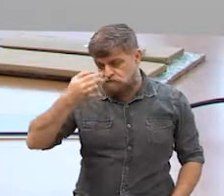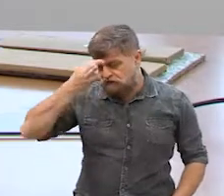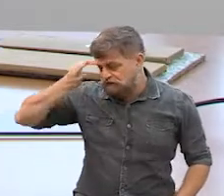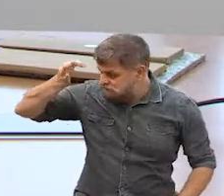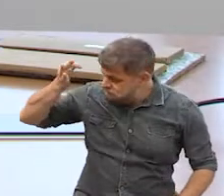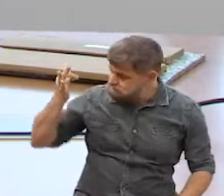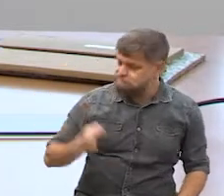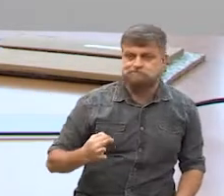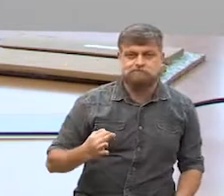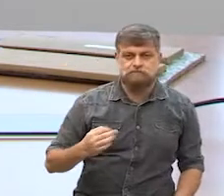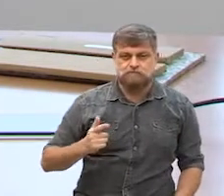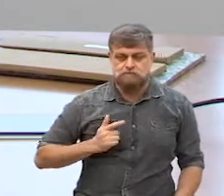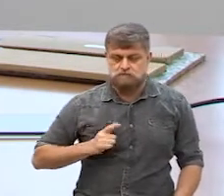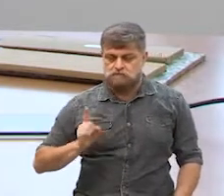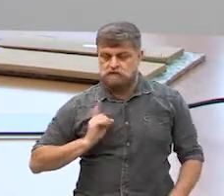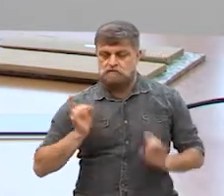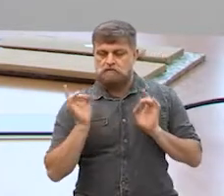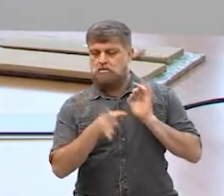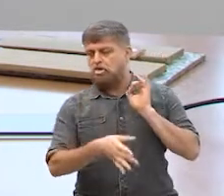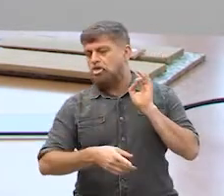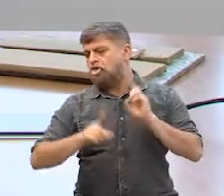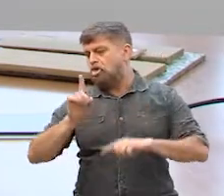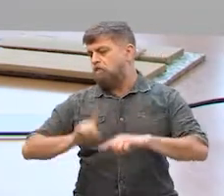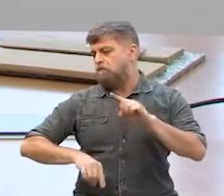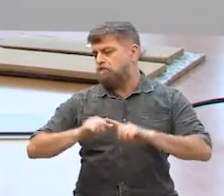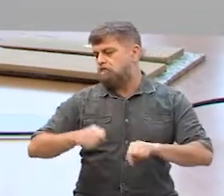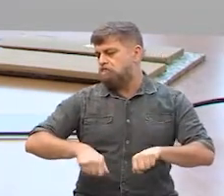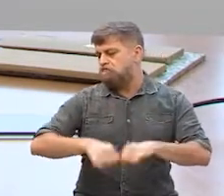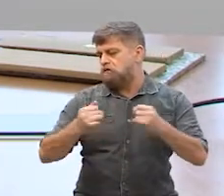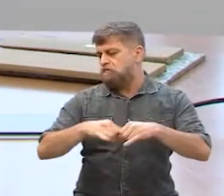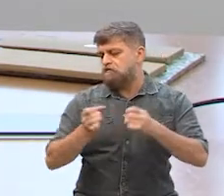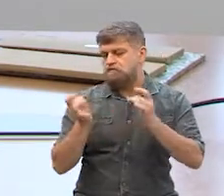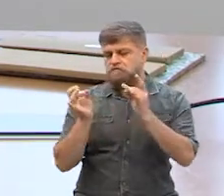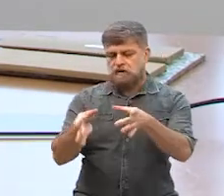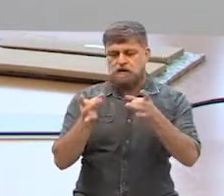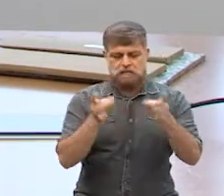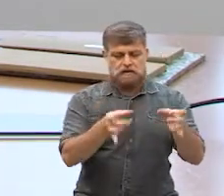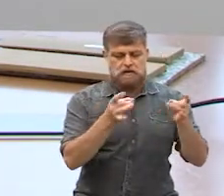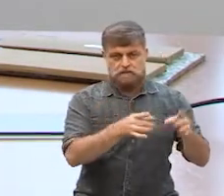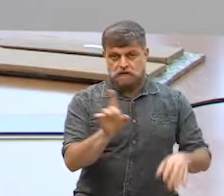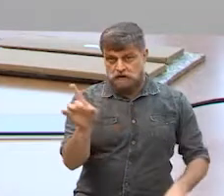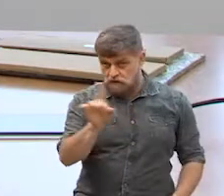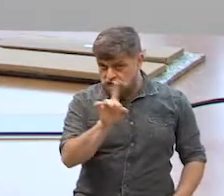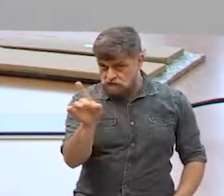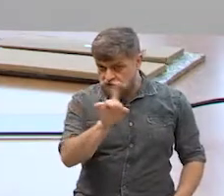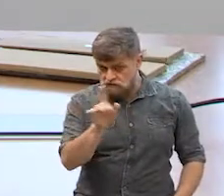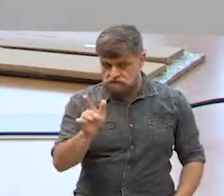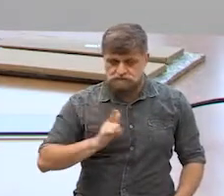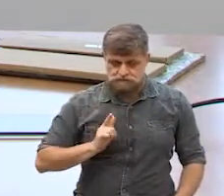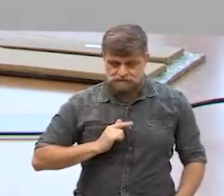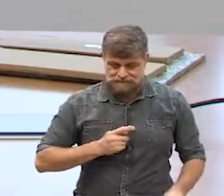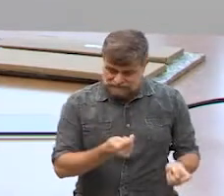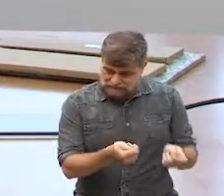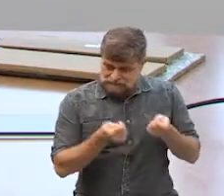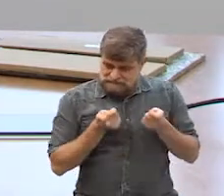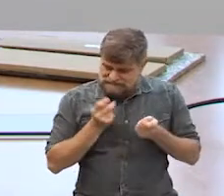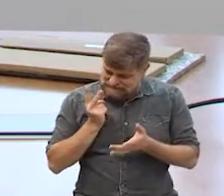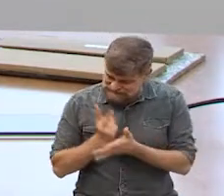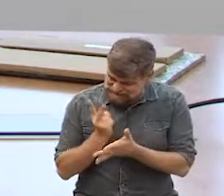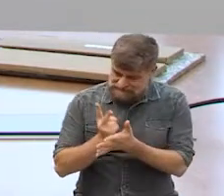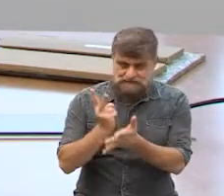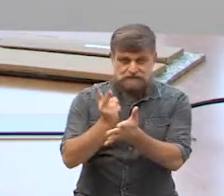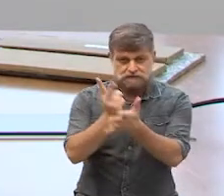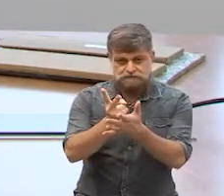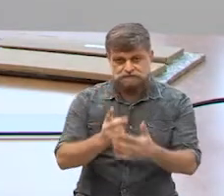consciência né, do não desperdício. Eu acho que isso é uma coisa, né? O não desperdício, ele sempre deve ser